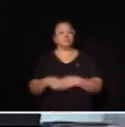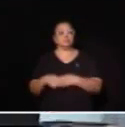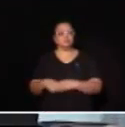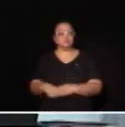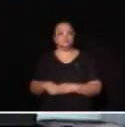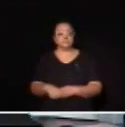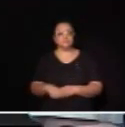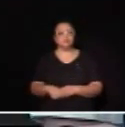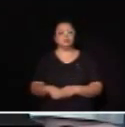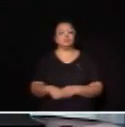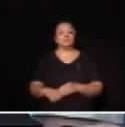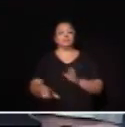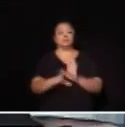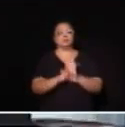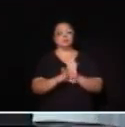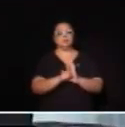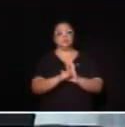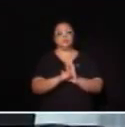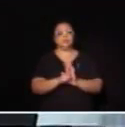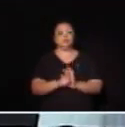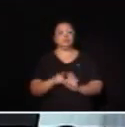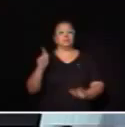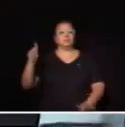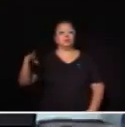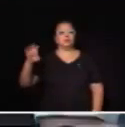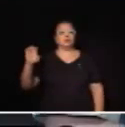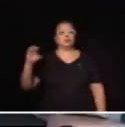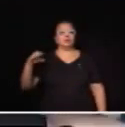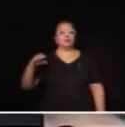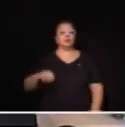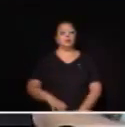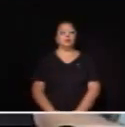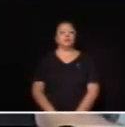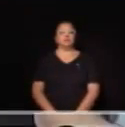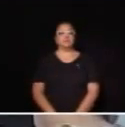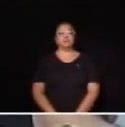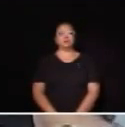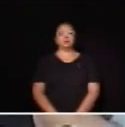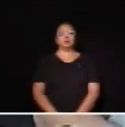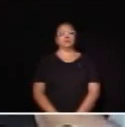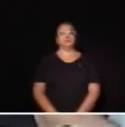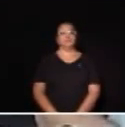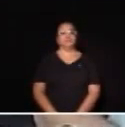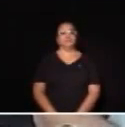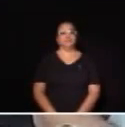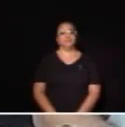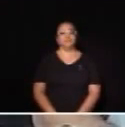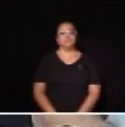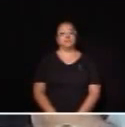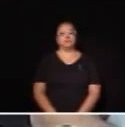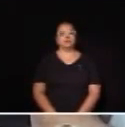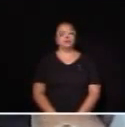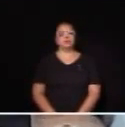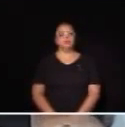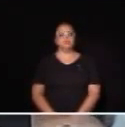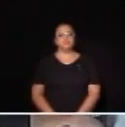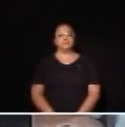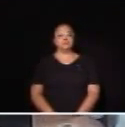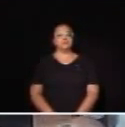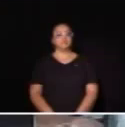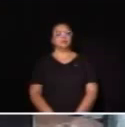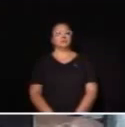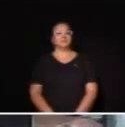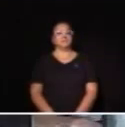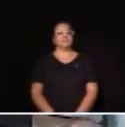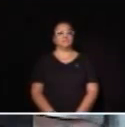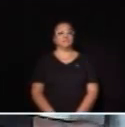PEC dos idosos. E nós vamos reproduzir novamente o vídeo, porque nós estamos recebendo ligações e convite de vários lugares aí do